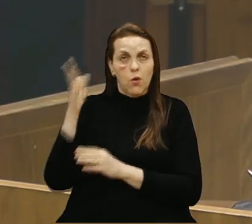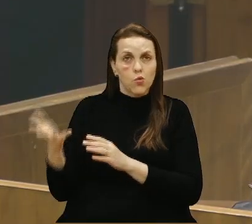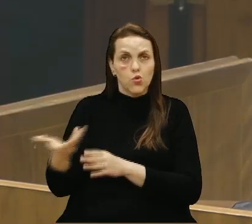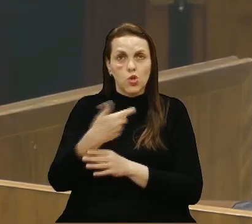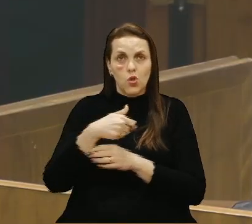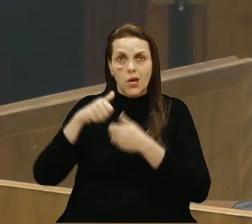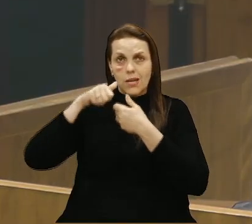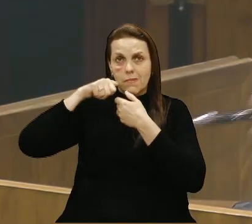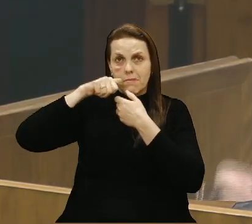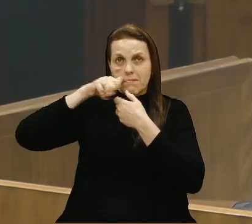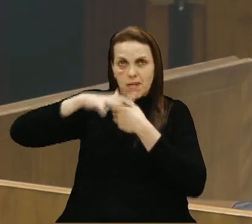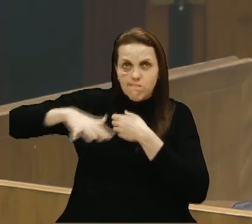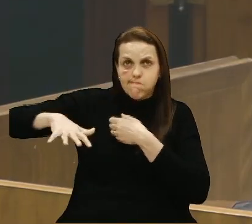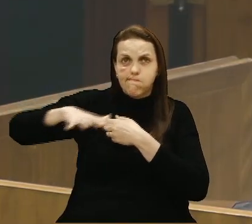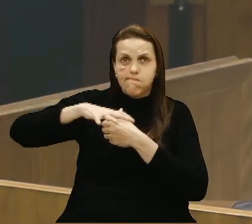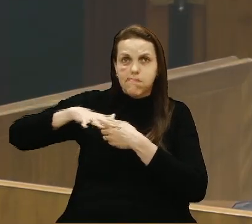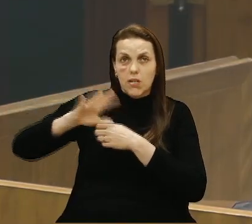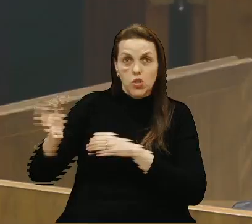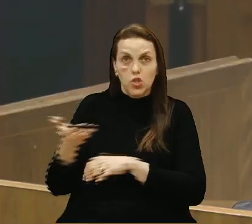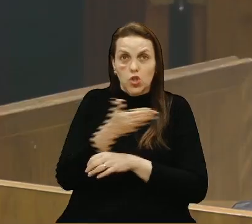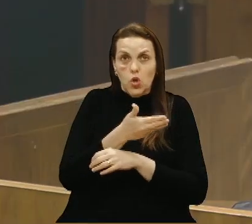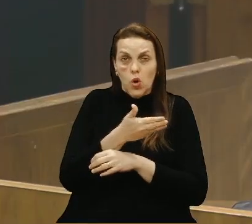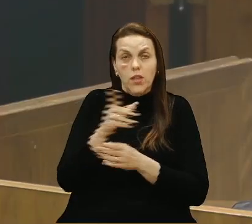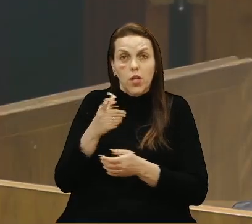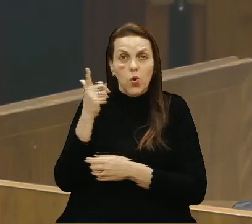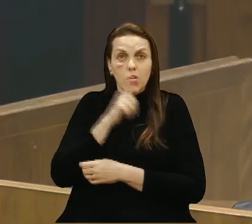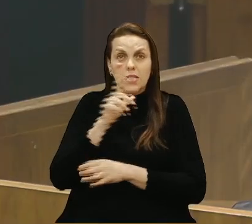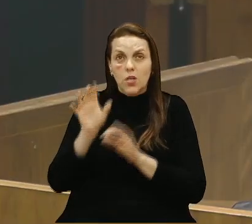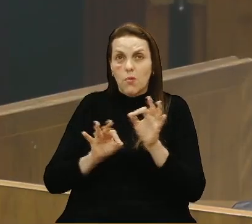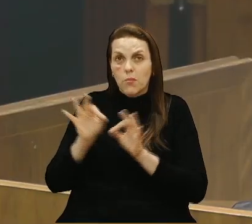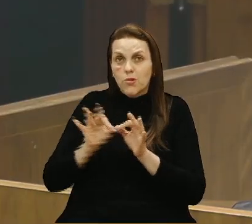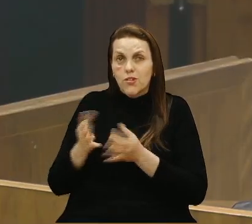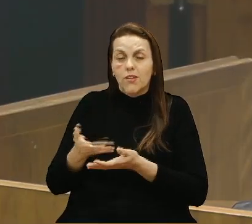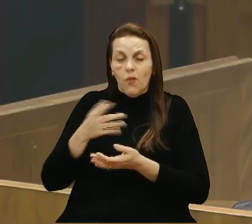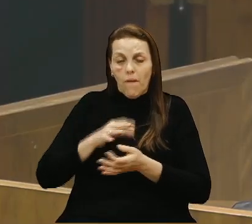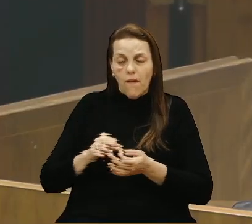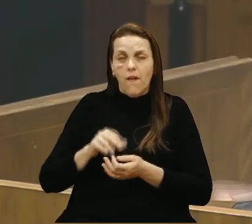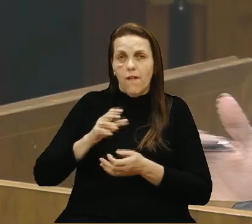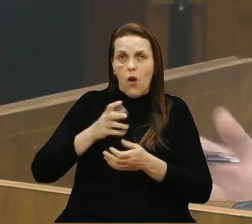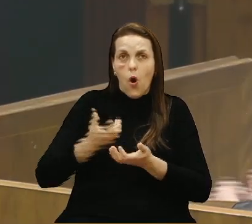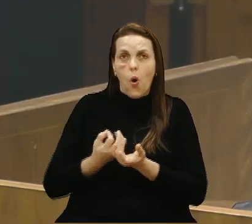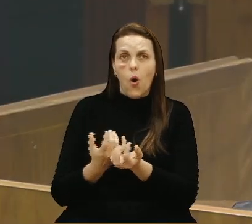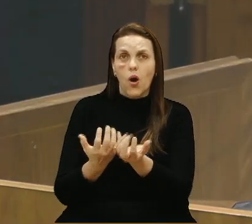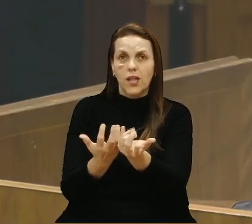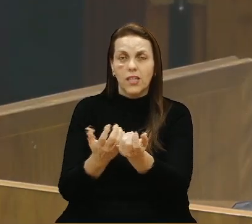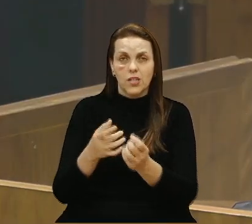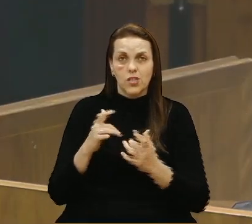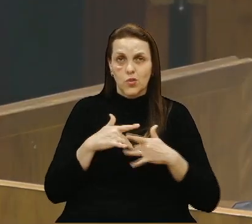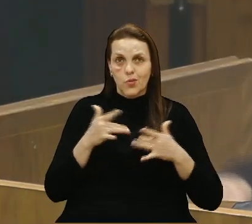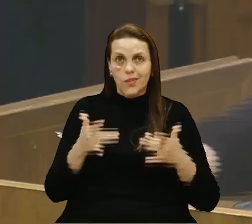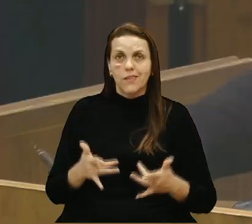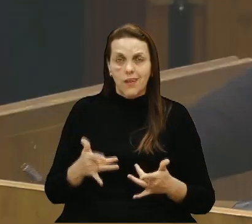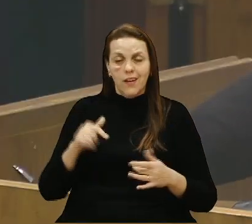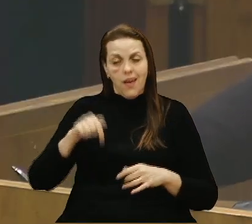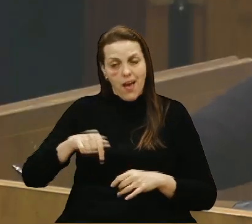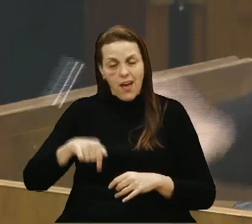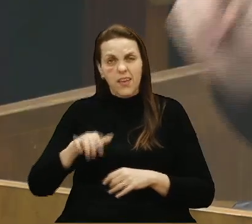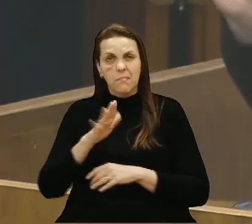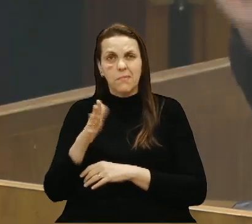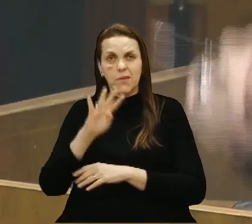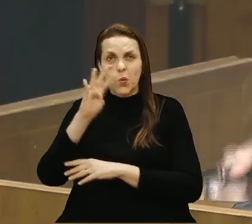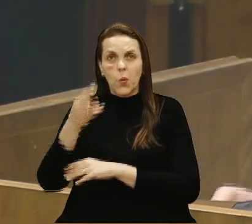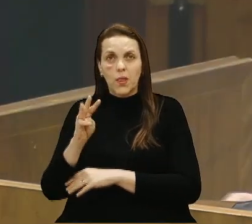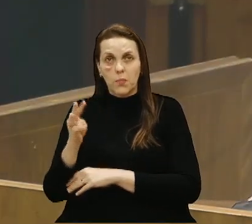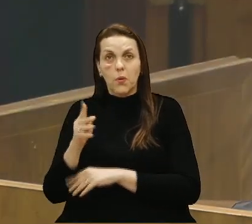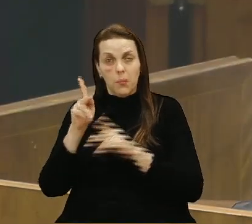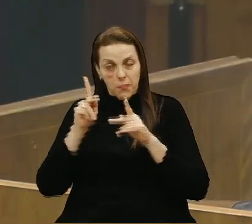conseguiu fazer isso, fazer um projeto ali com a Horta Solidária, pegando terrenos do município, como aqui a gente tem uma média de 4.000, colocando pessoas para